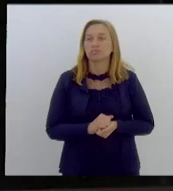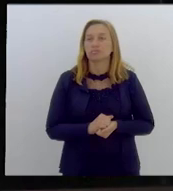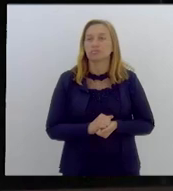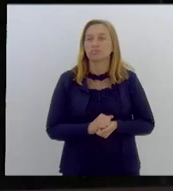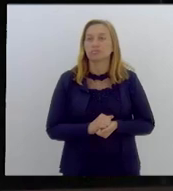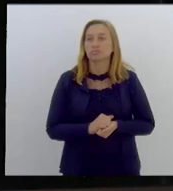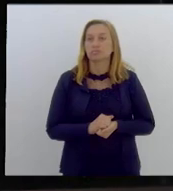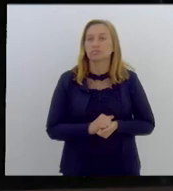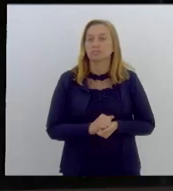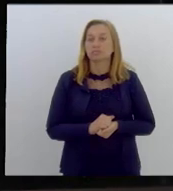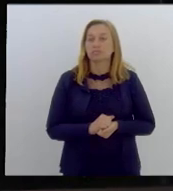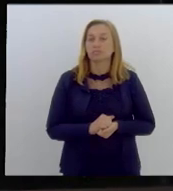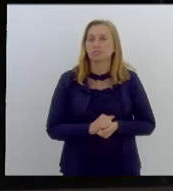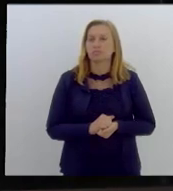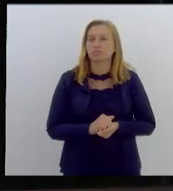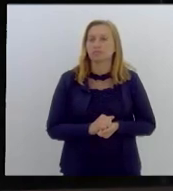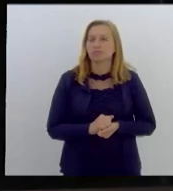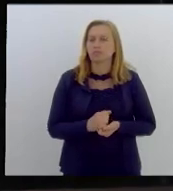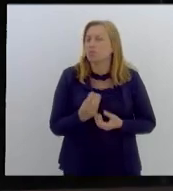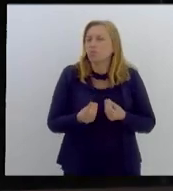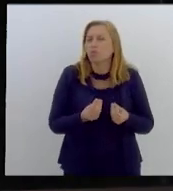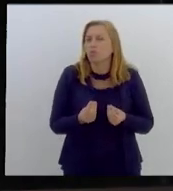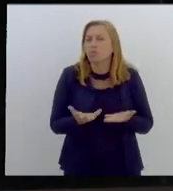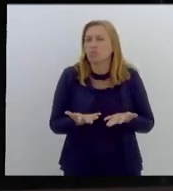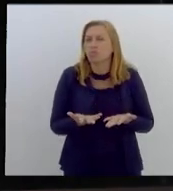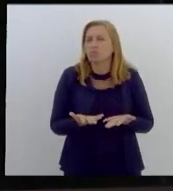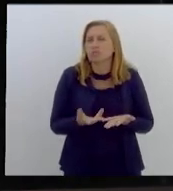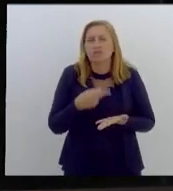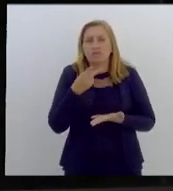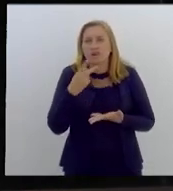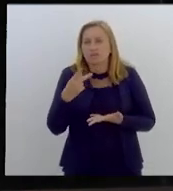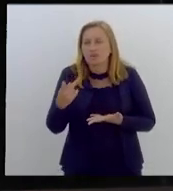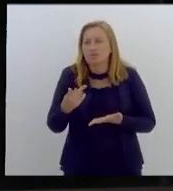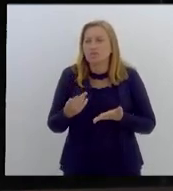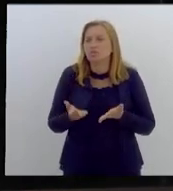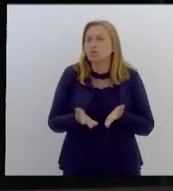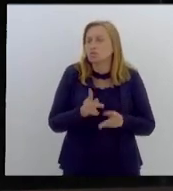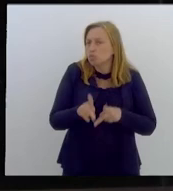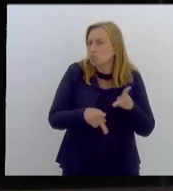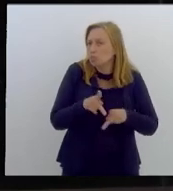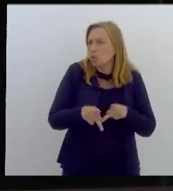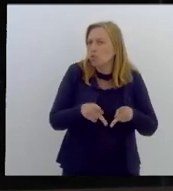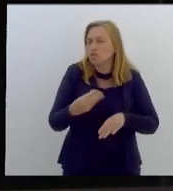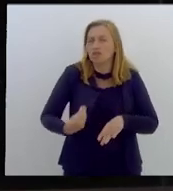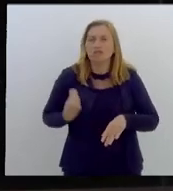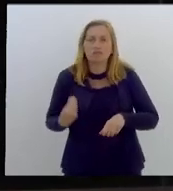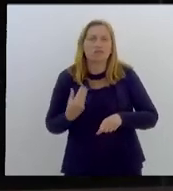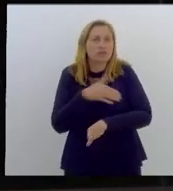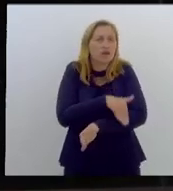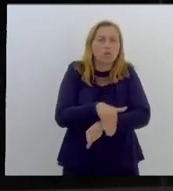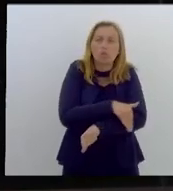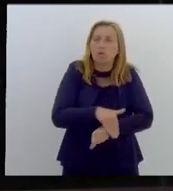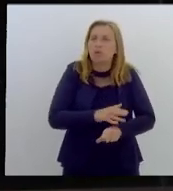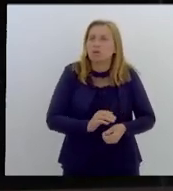Realmente é inadmissível. Se fala tanto na população em situação de rua,